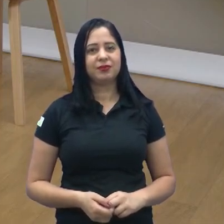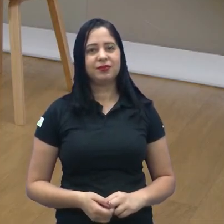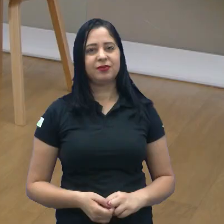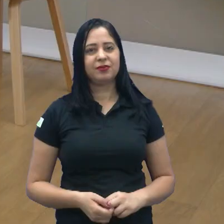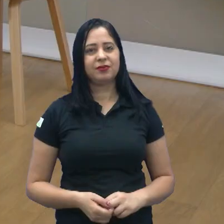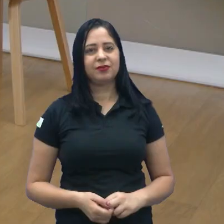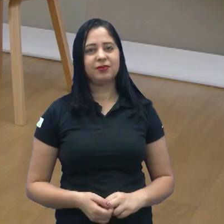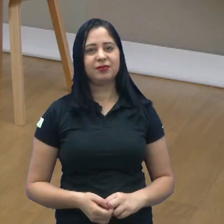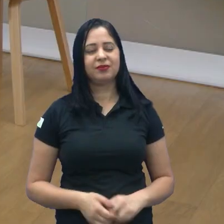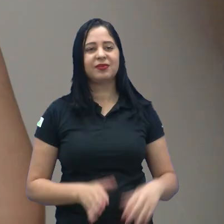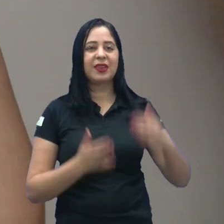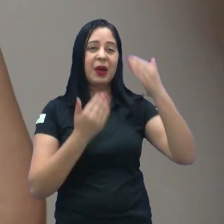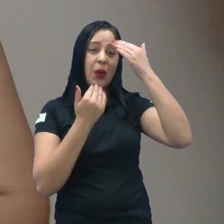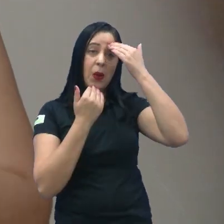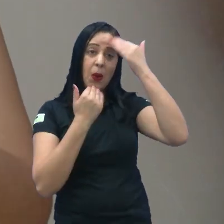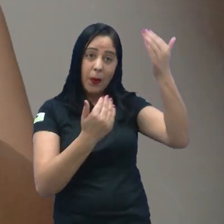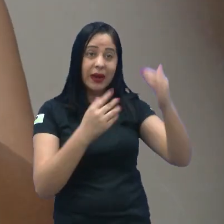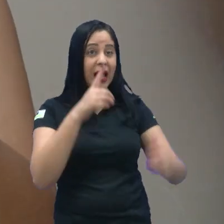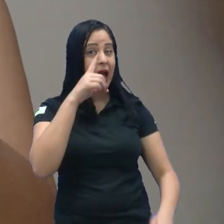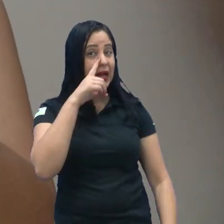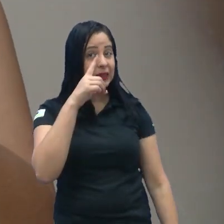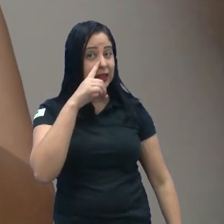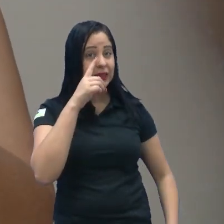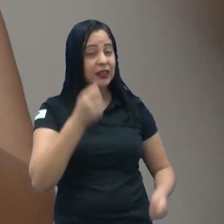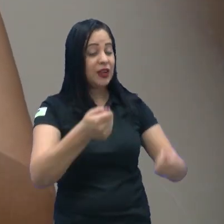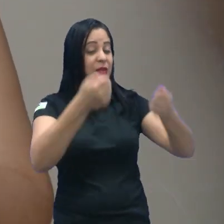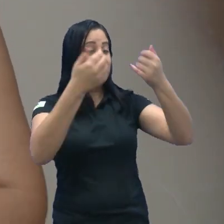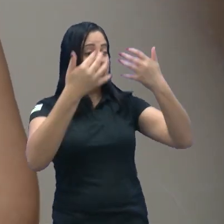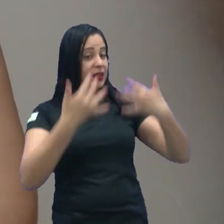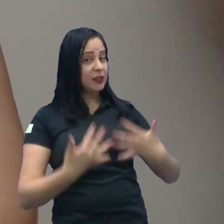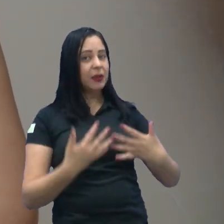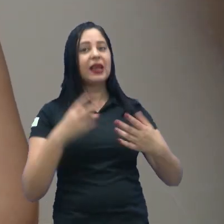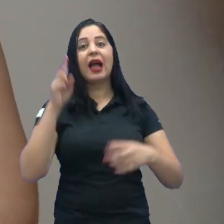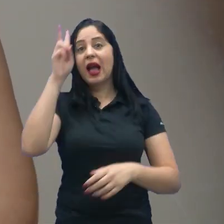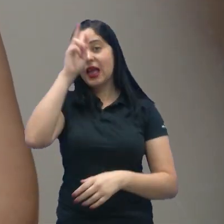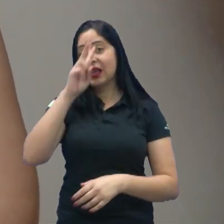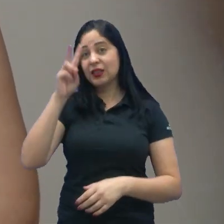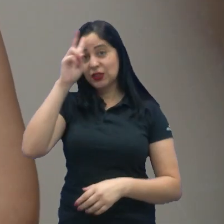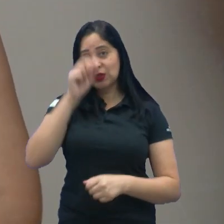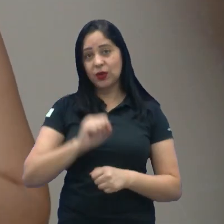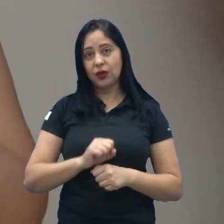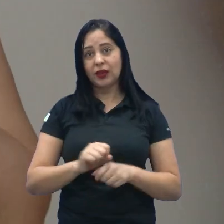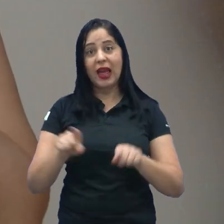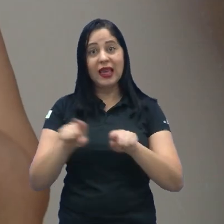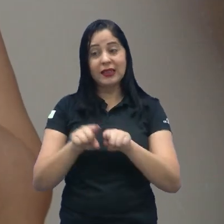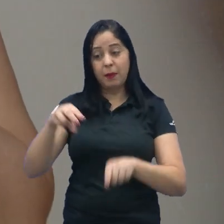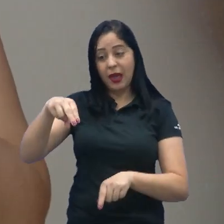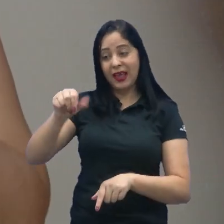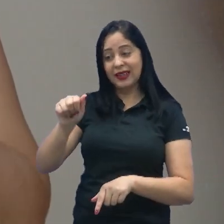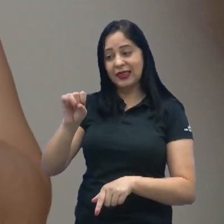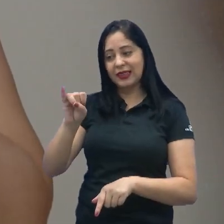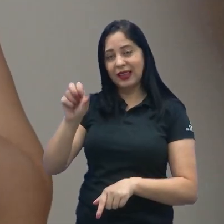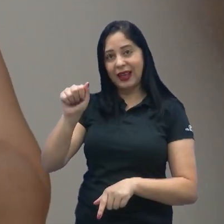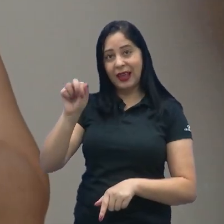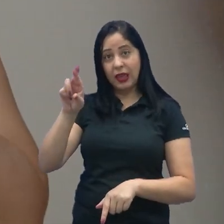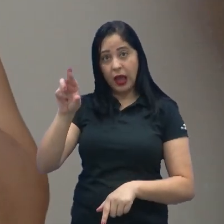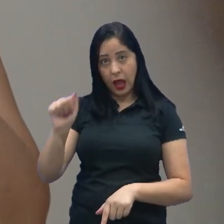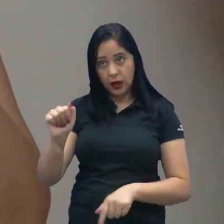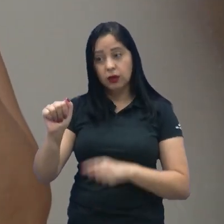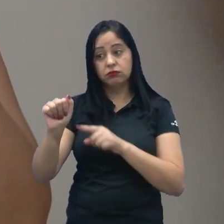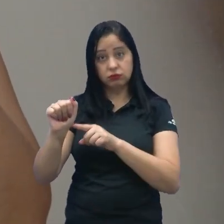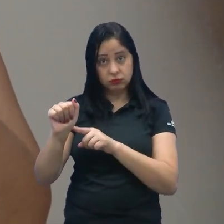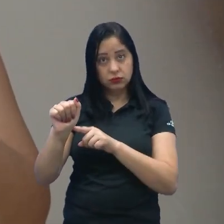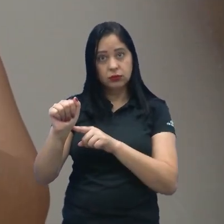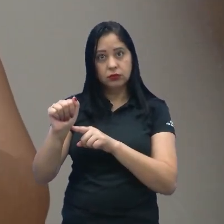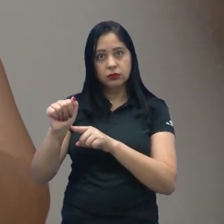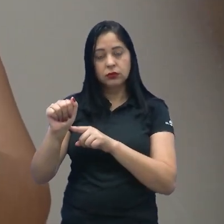Muito obrigada, Dani Rivas, por compartilhar essa história com a gente. Agradeço também a Nayara. Olha só, Nayara, o seu relato reforça como